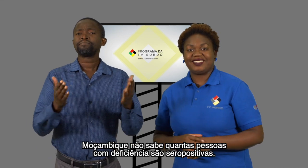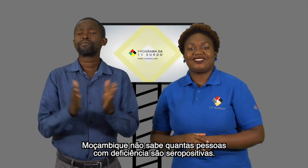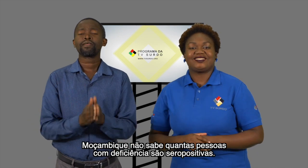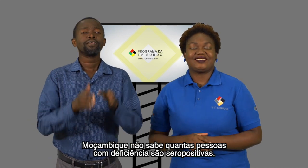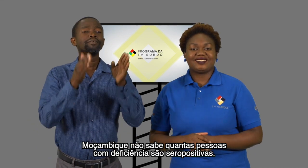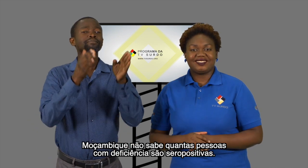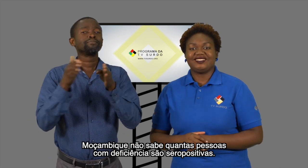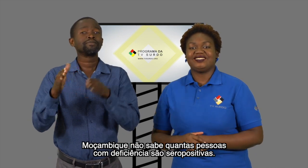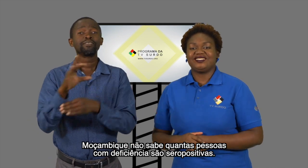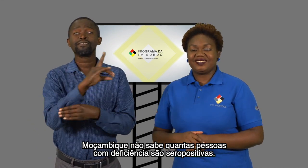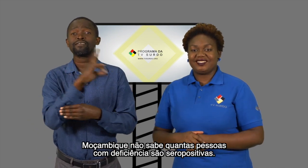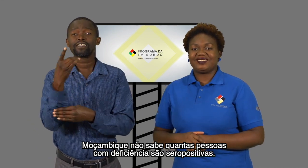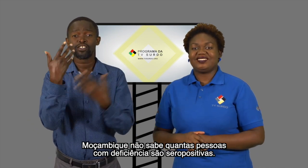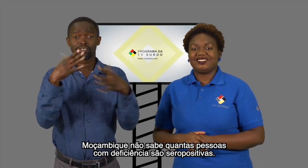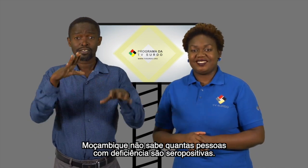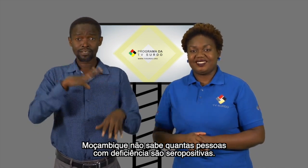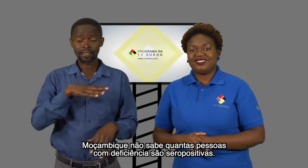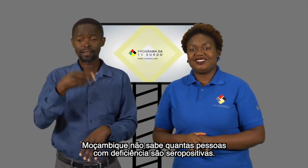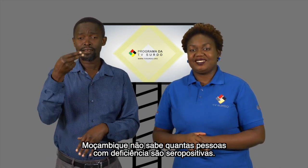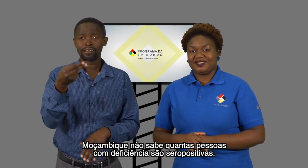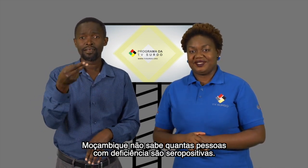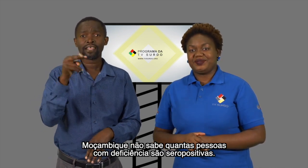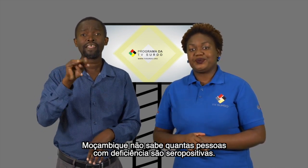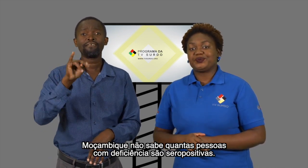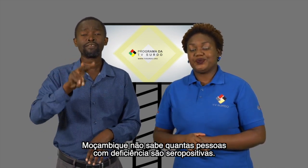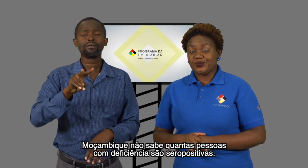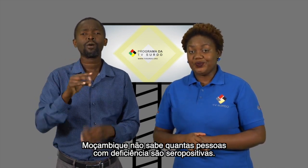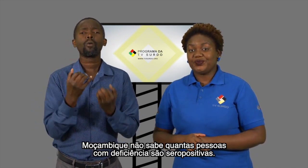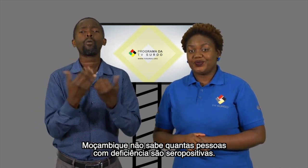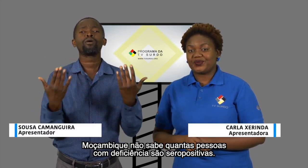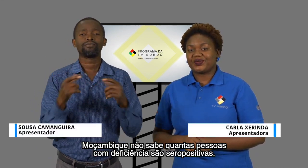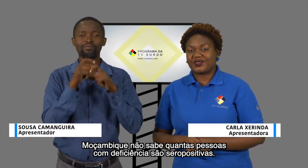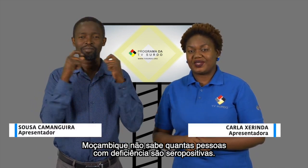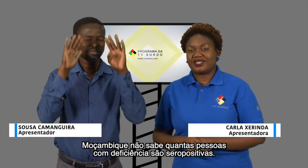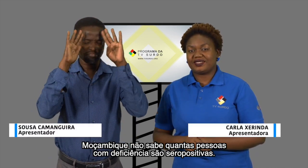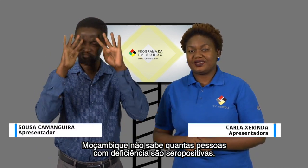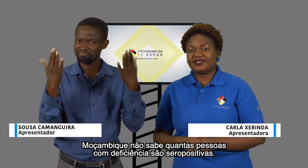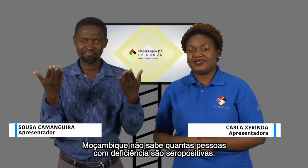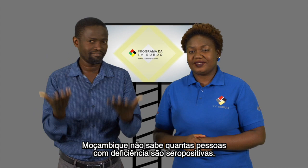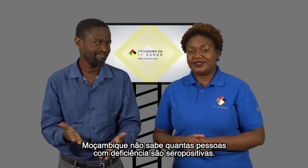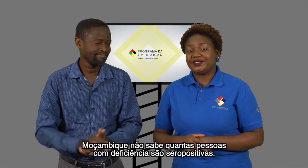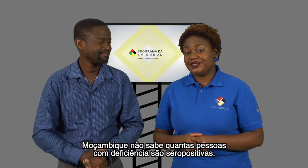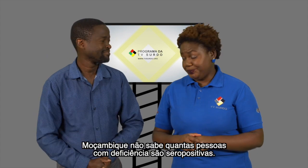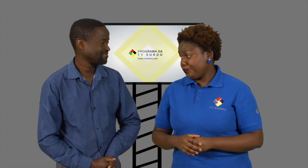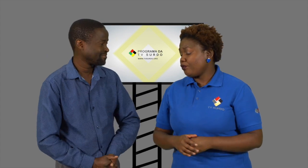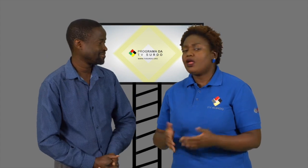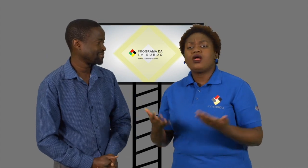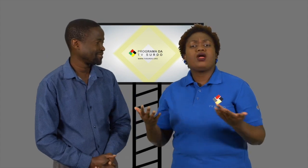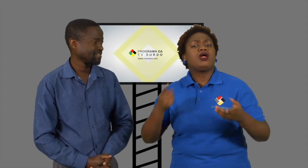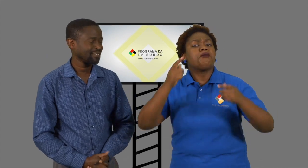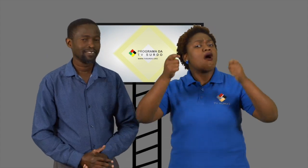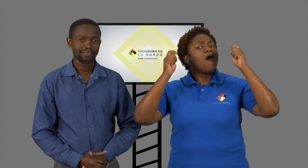Moçambique não sabe quantas pessoas com deficiência são seropositivas.